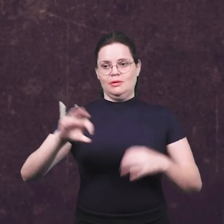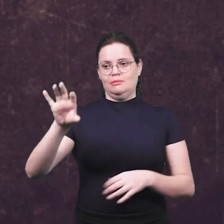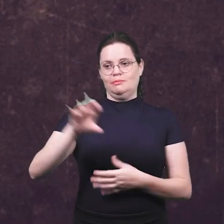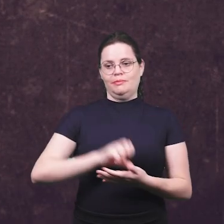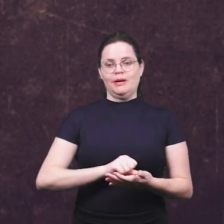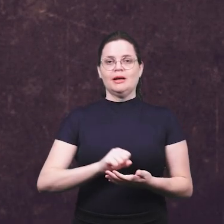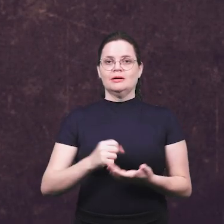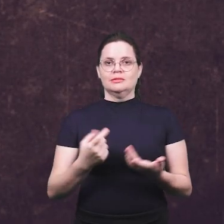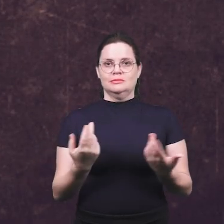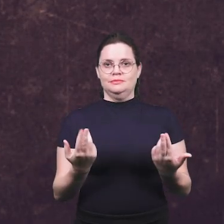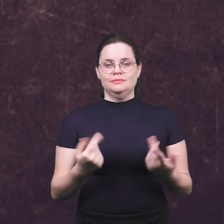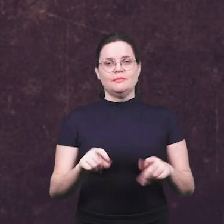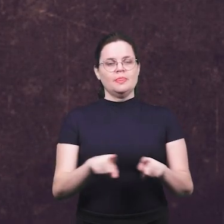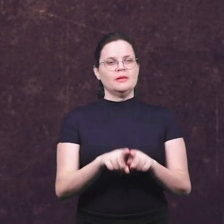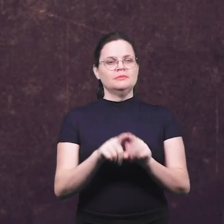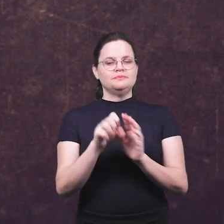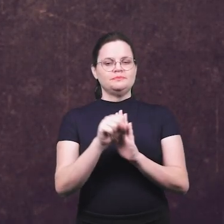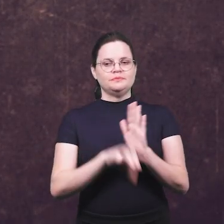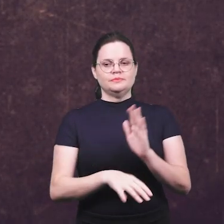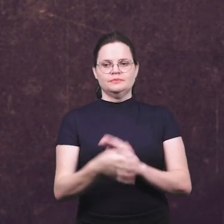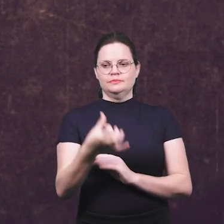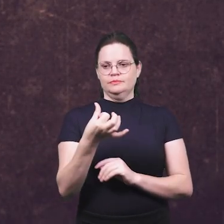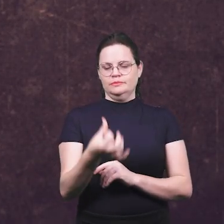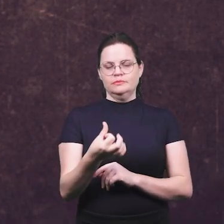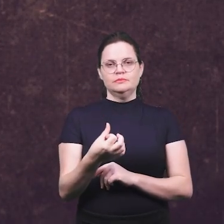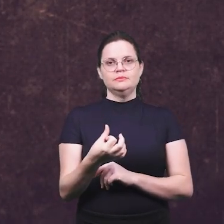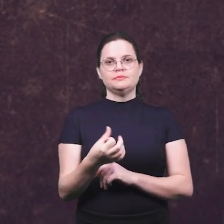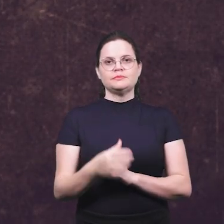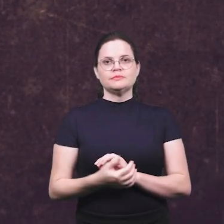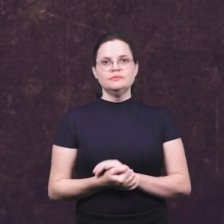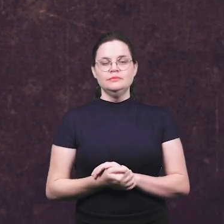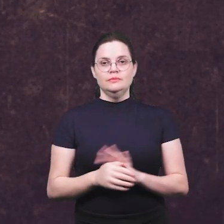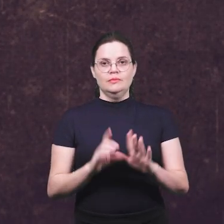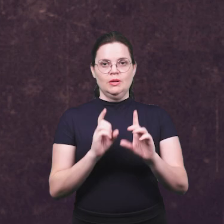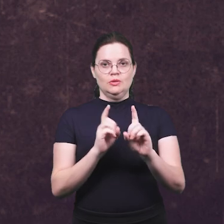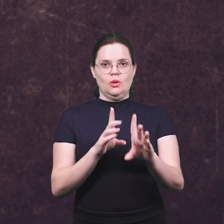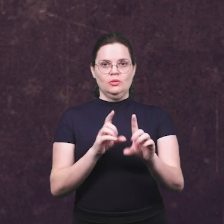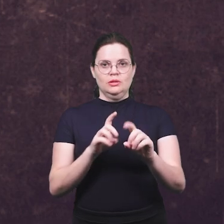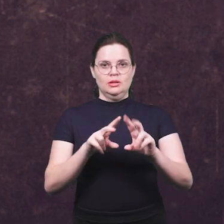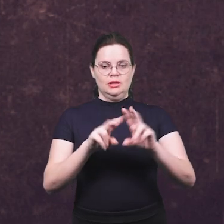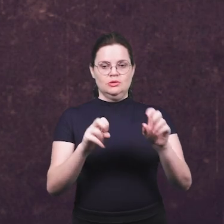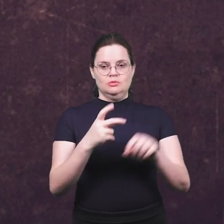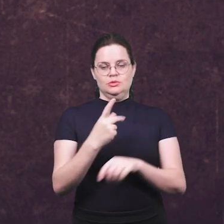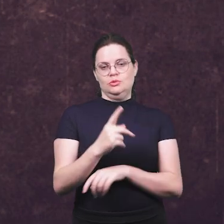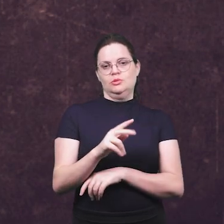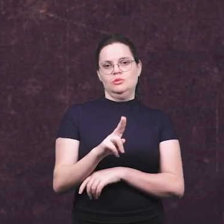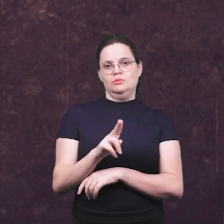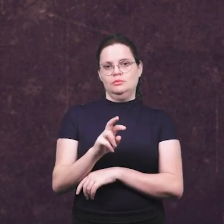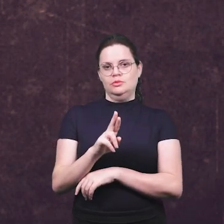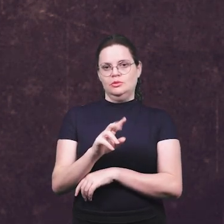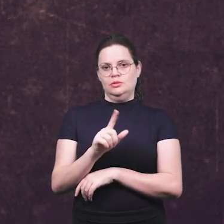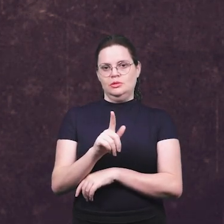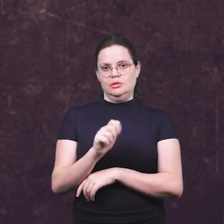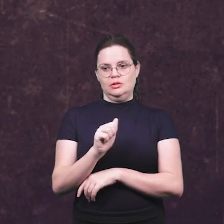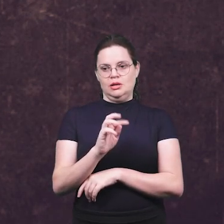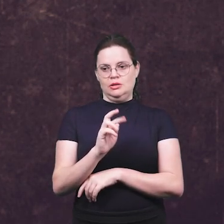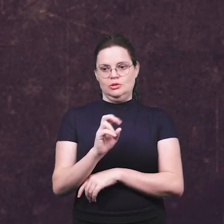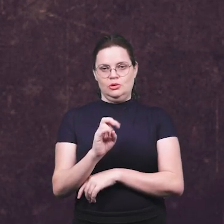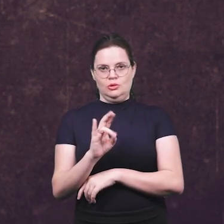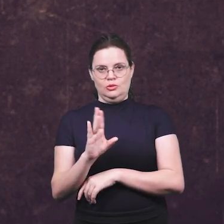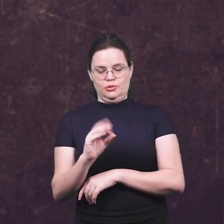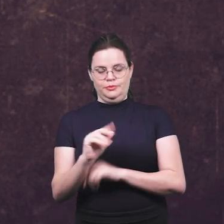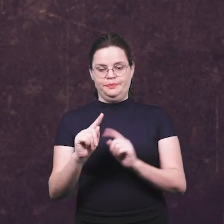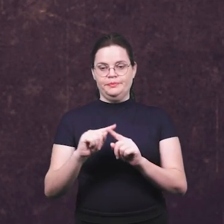século VI ainda, conforme falado já pelo pastor Luiz Eugênio, a doutrina do purgatório. Depois, no século